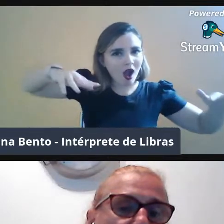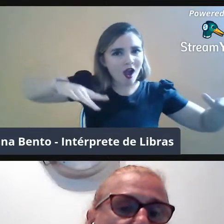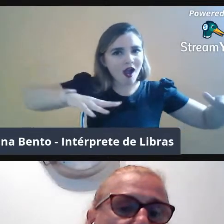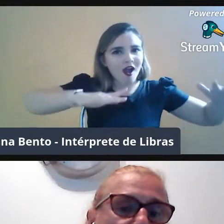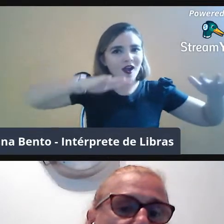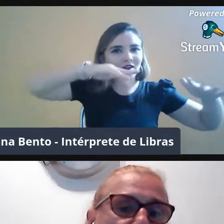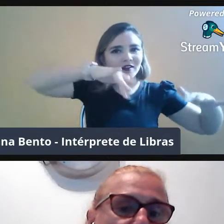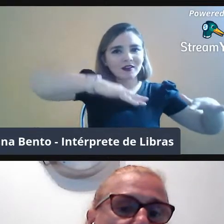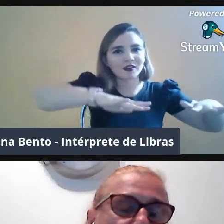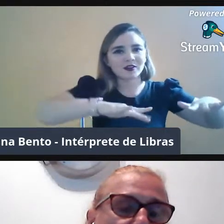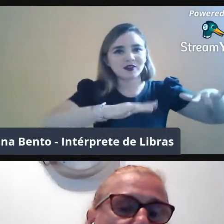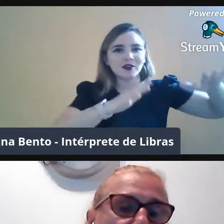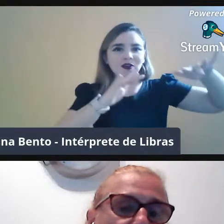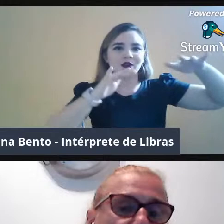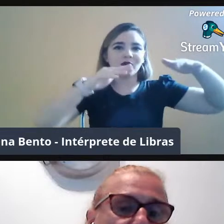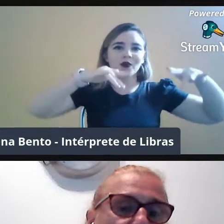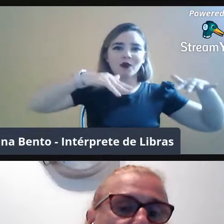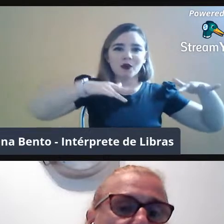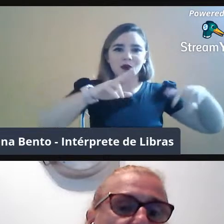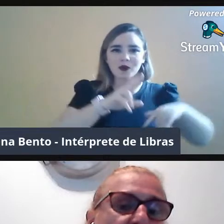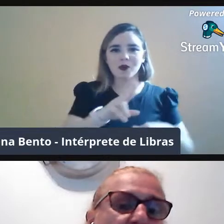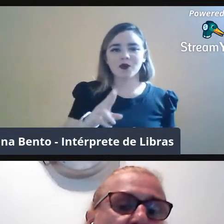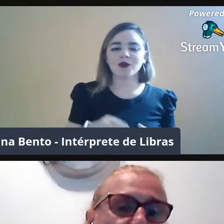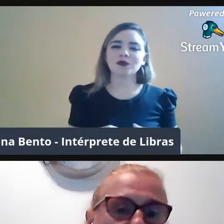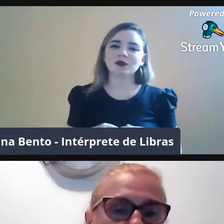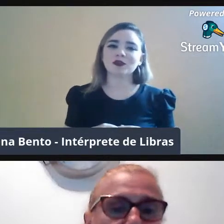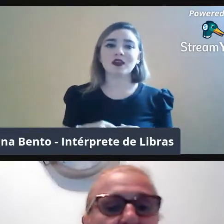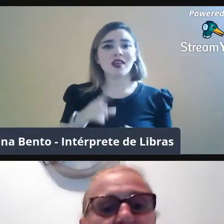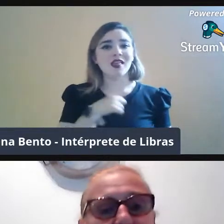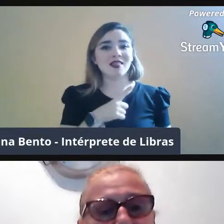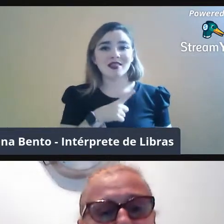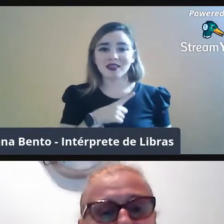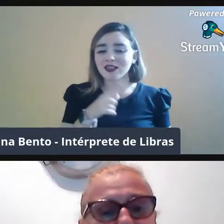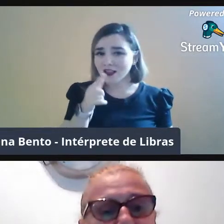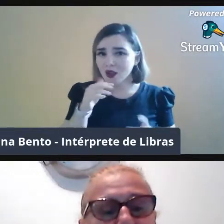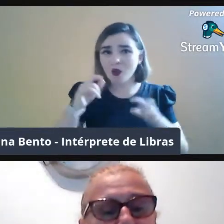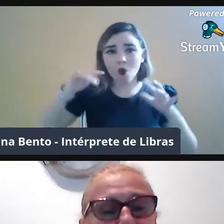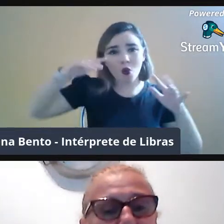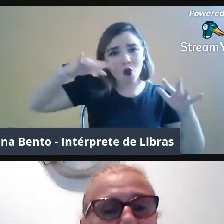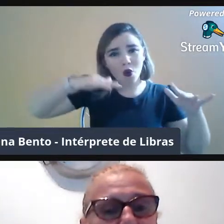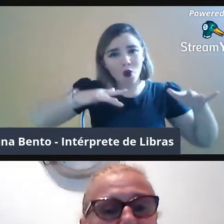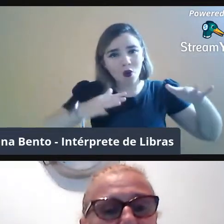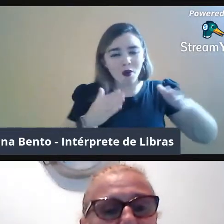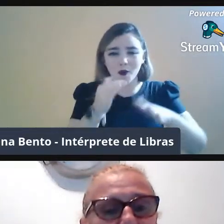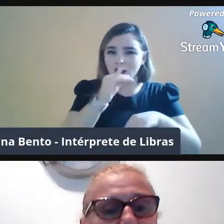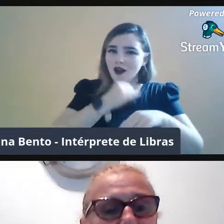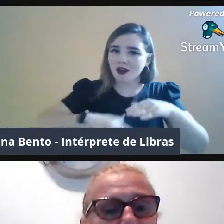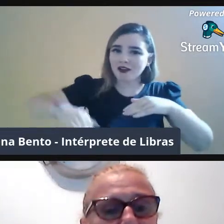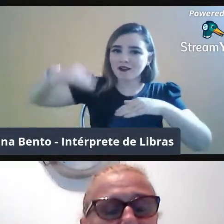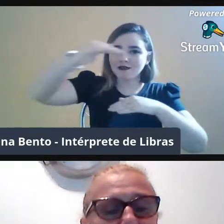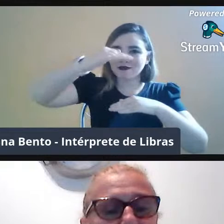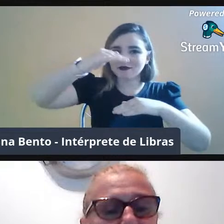de rios flutuantes. Então, tem um rio flutuando ali em cima da Amazônia.